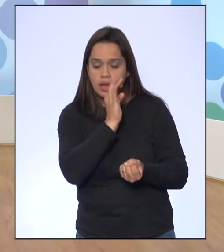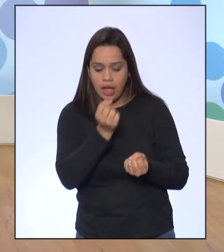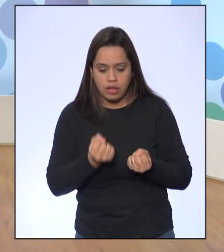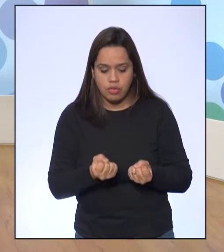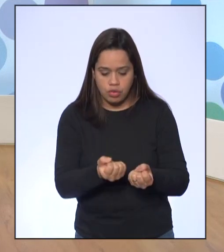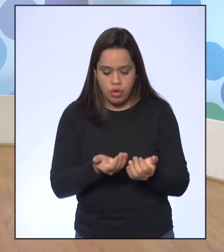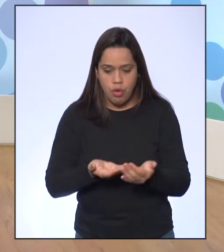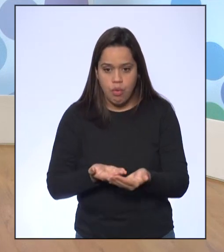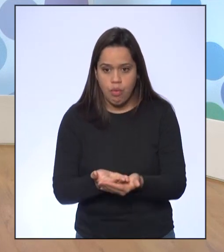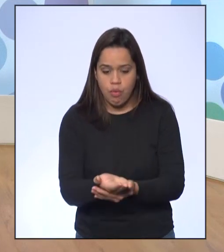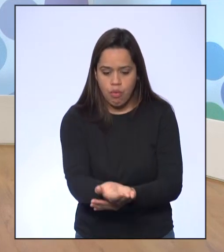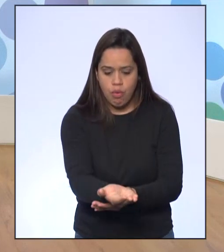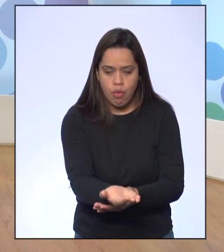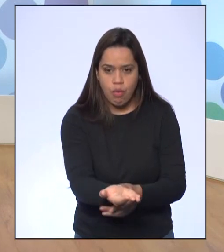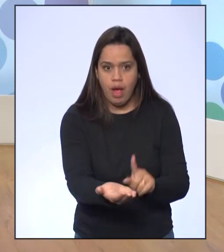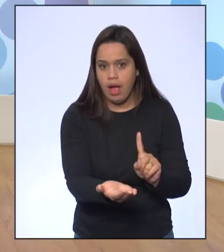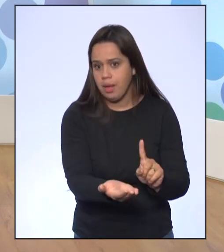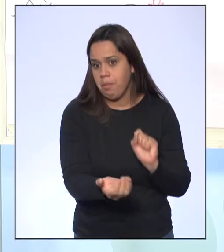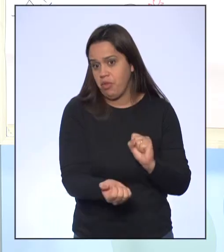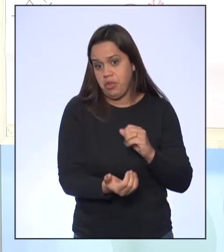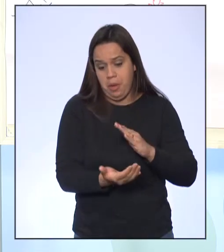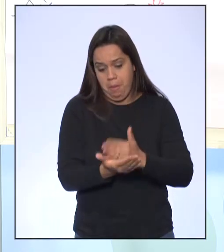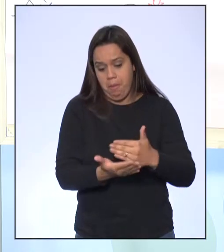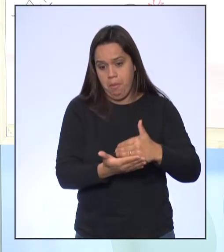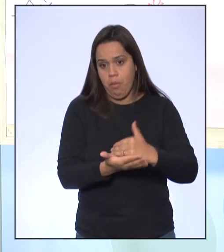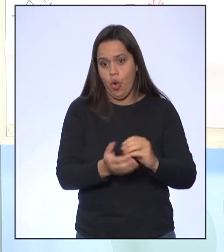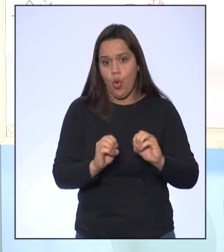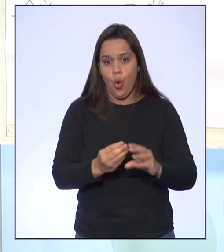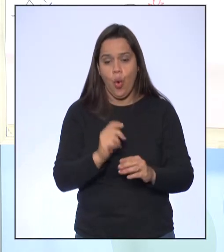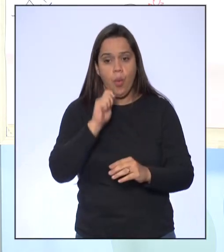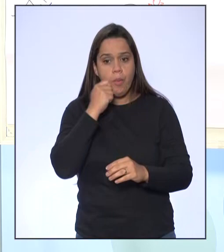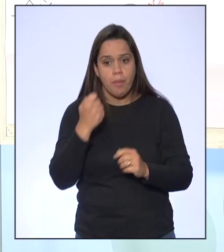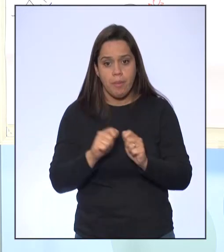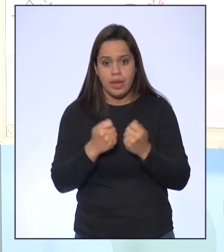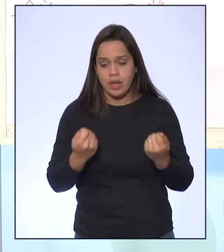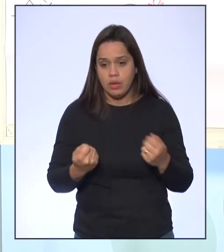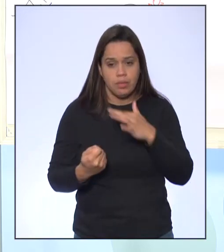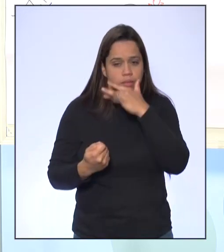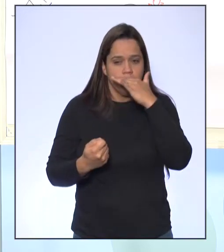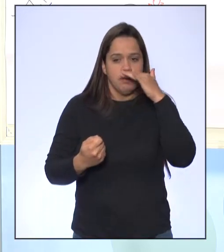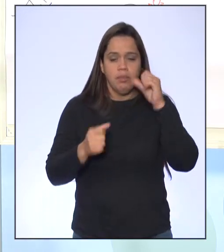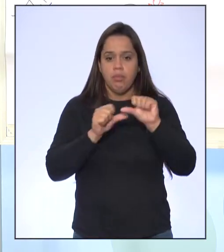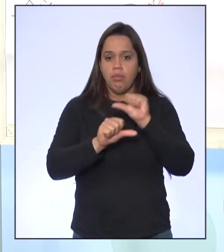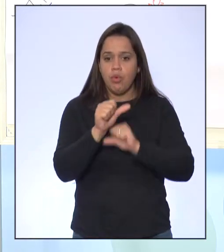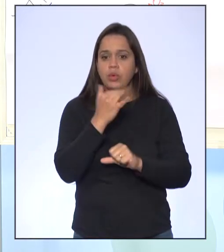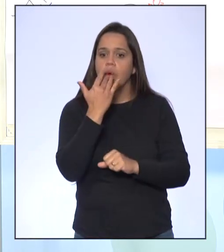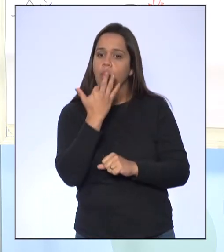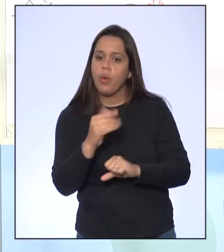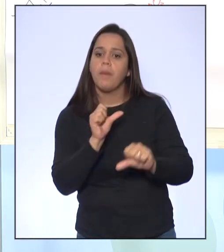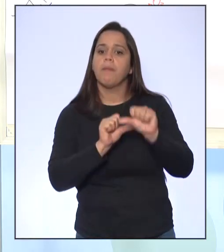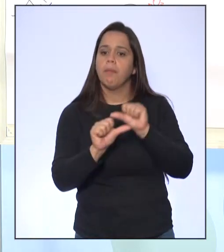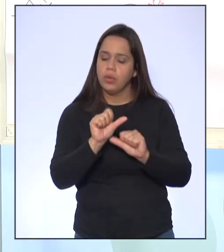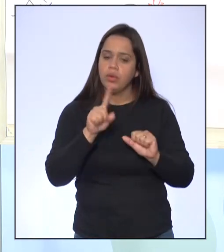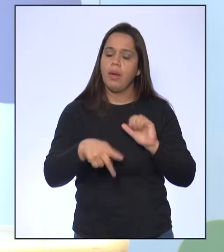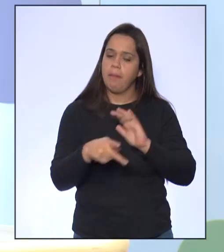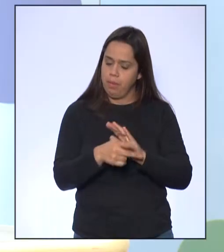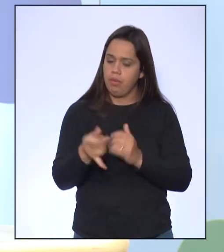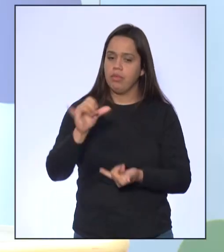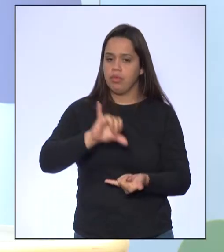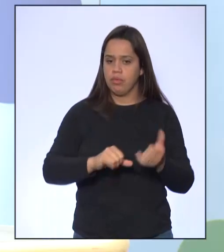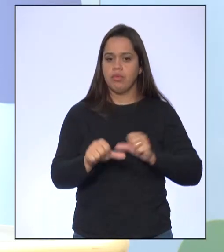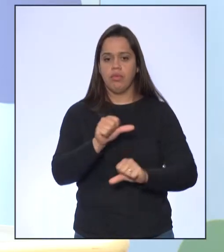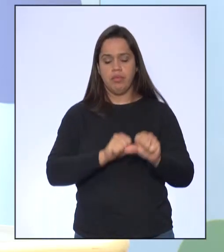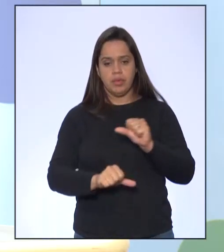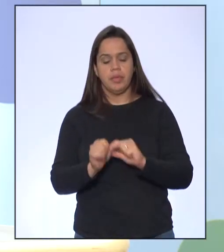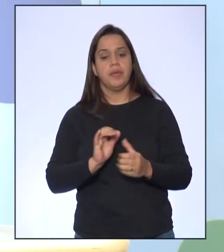pão, vira um bolo, né? Maravilhoso. Cheiro muda, cor muda. Então, ocorre uma O transformação Luiz química. está colocando